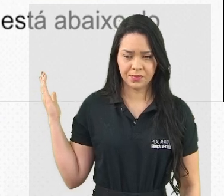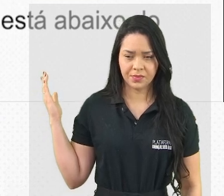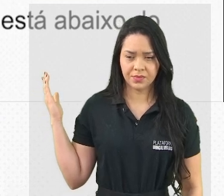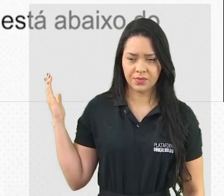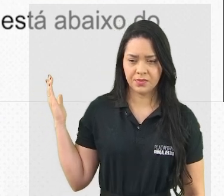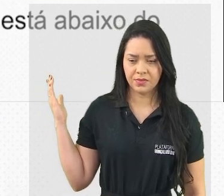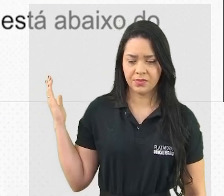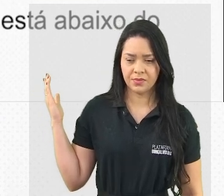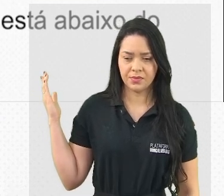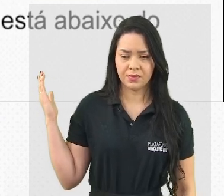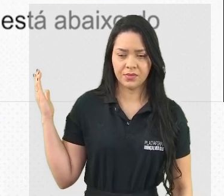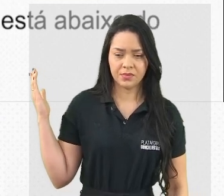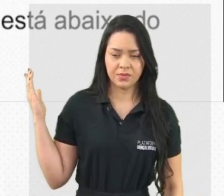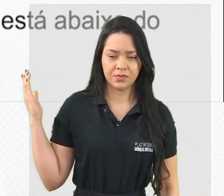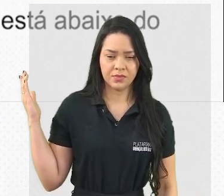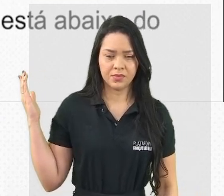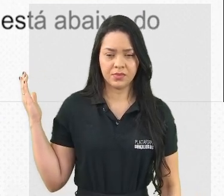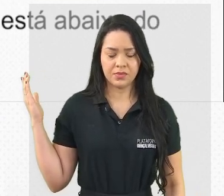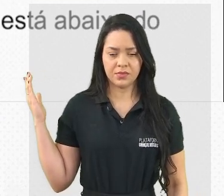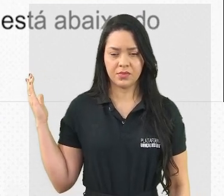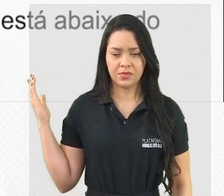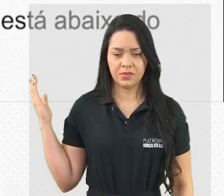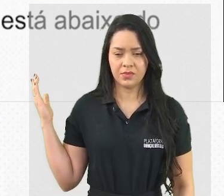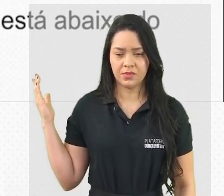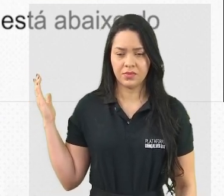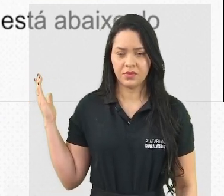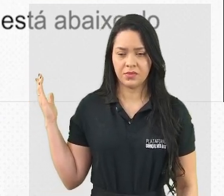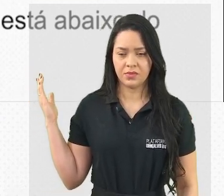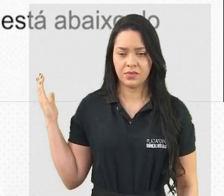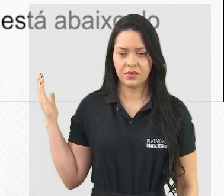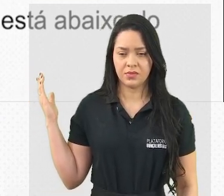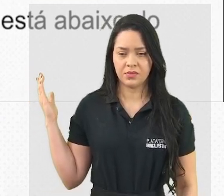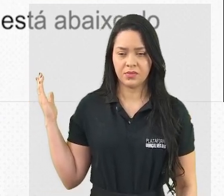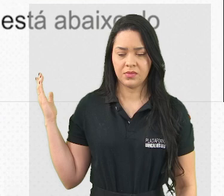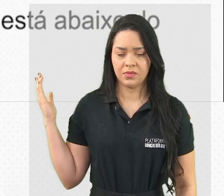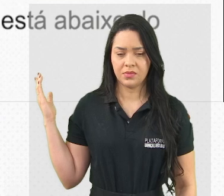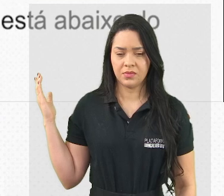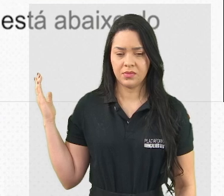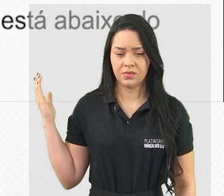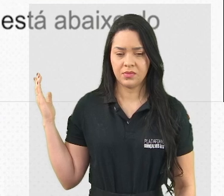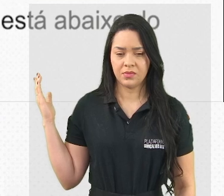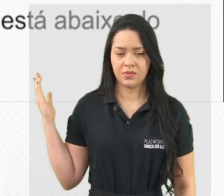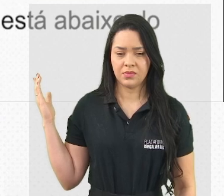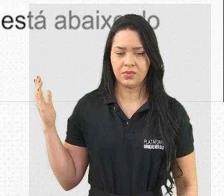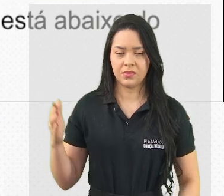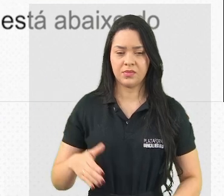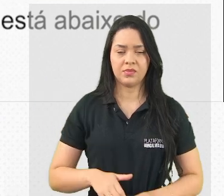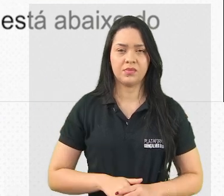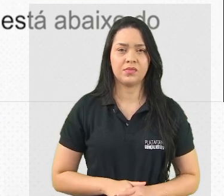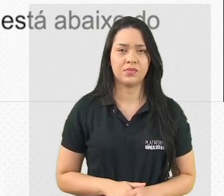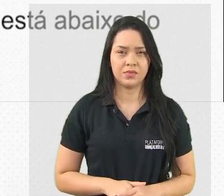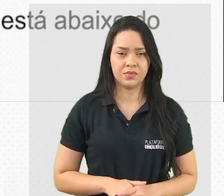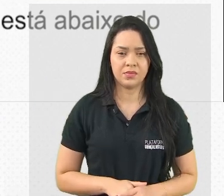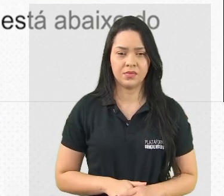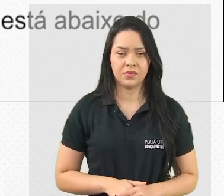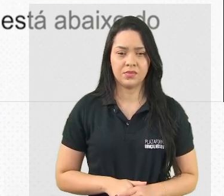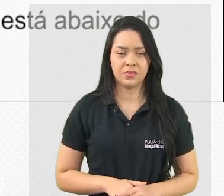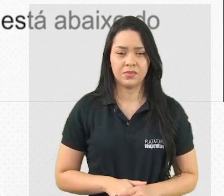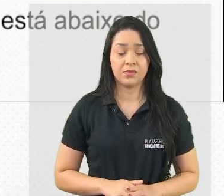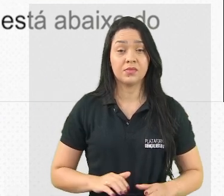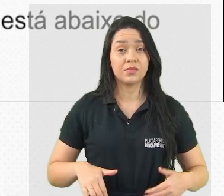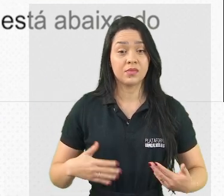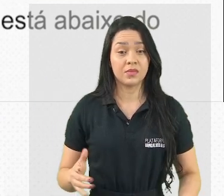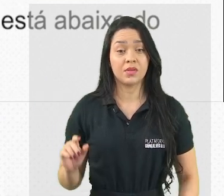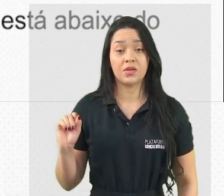extrema e medo intenso de engordar, mesmo quando a pessoa está abaixo do peso saudável.